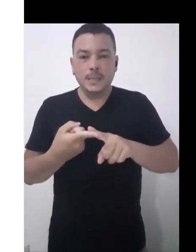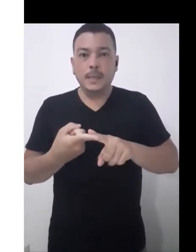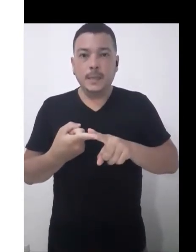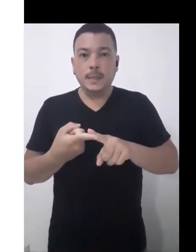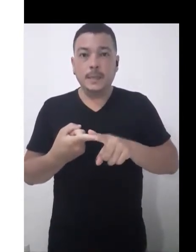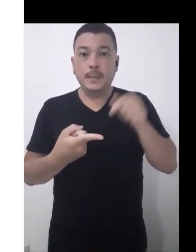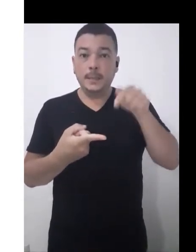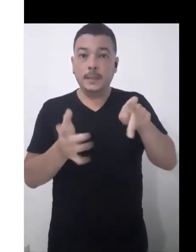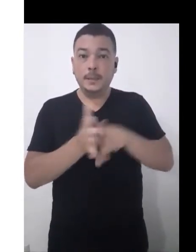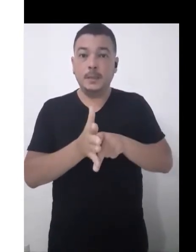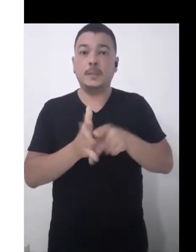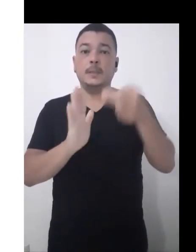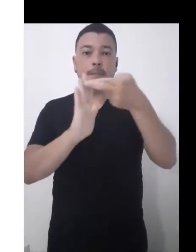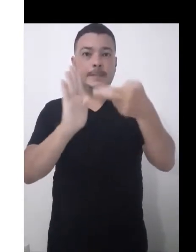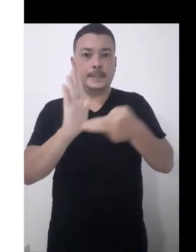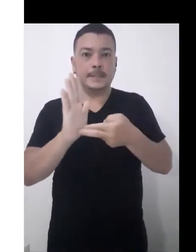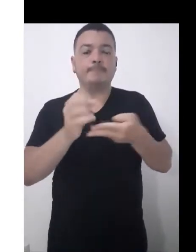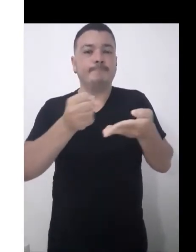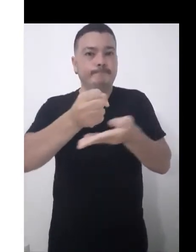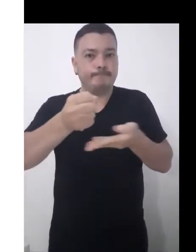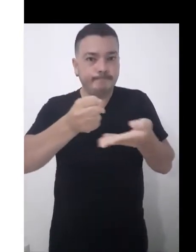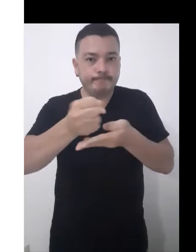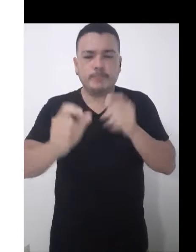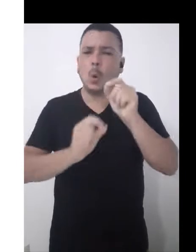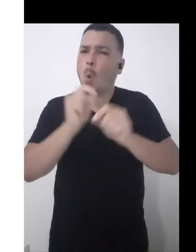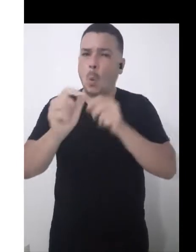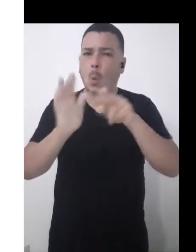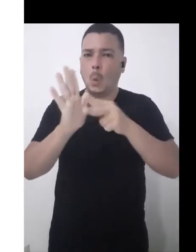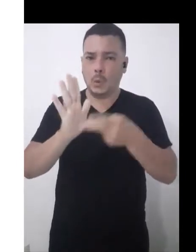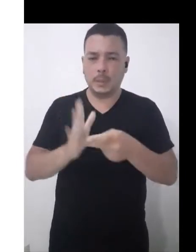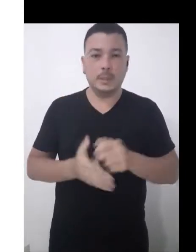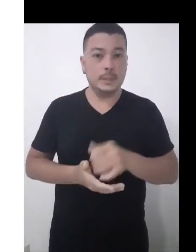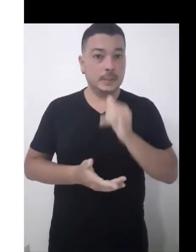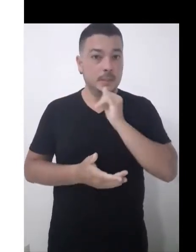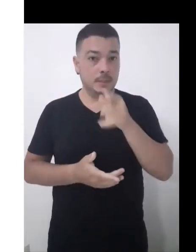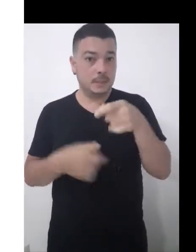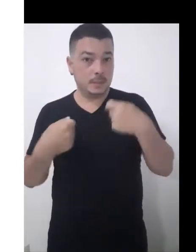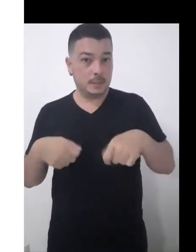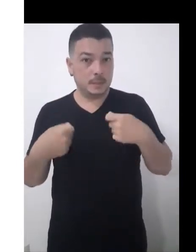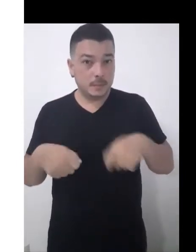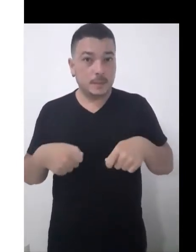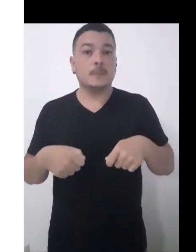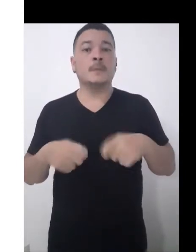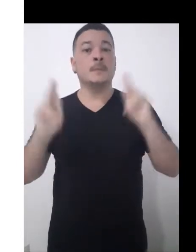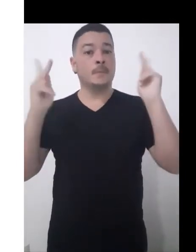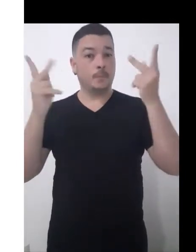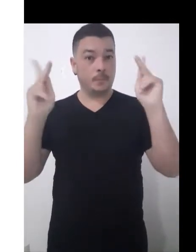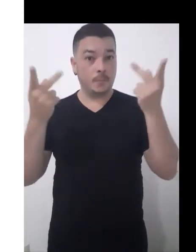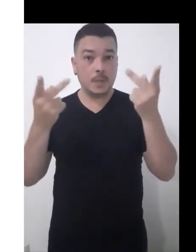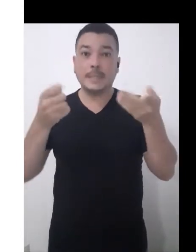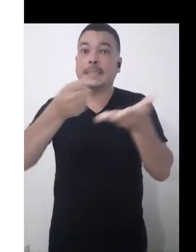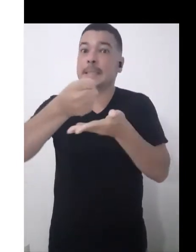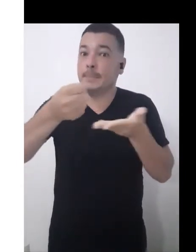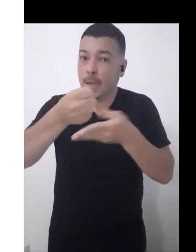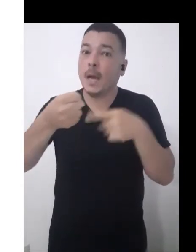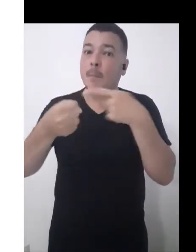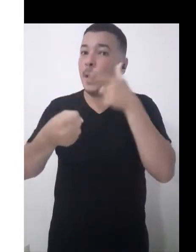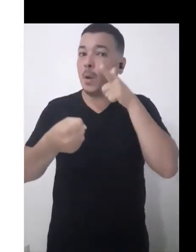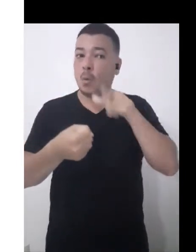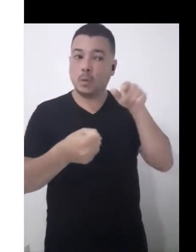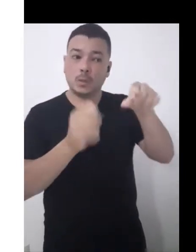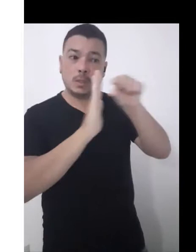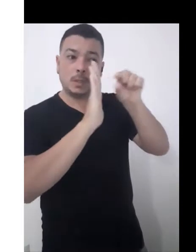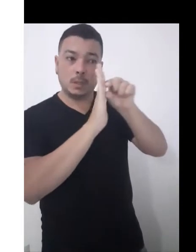ele vai ter requisitos mínimos. O que ele quer dizer com isso? Você vai precisar de um hardware mínimo para conseguir executar aquele